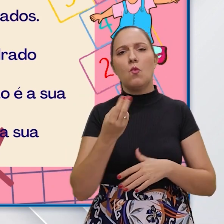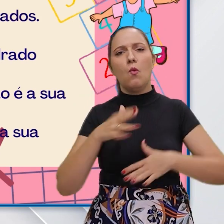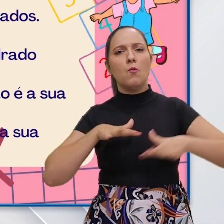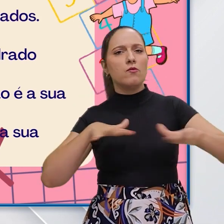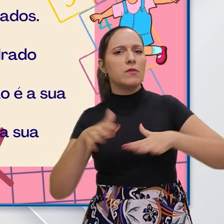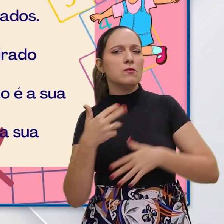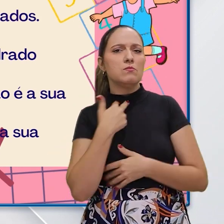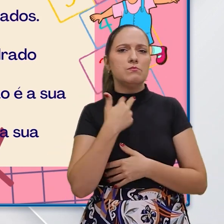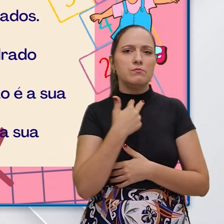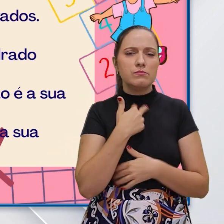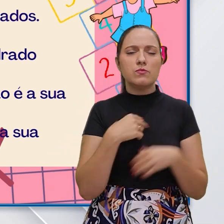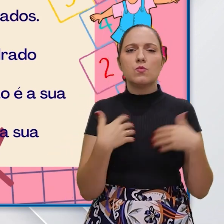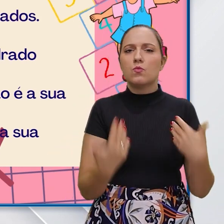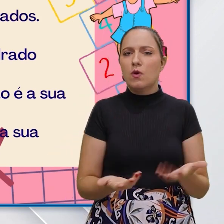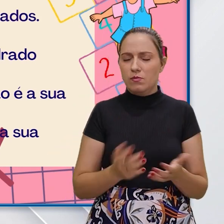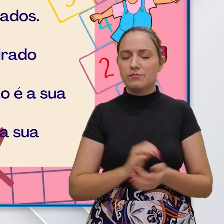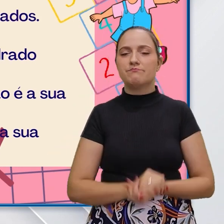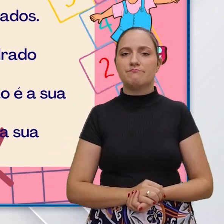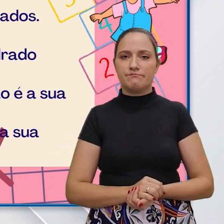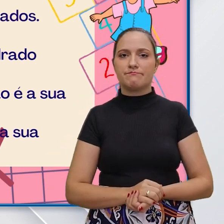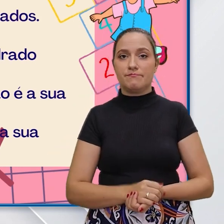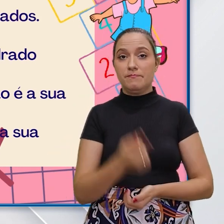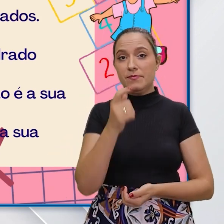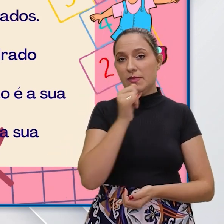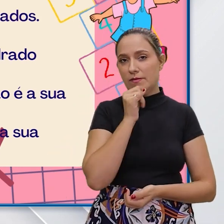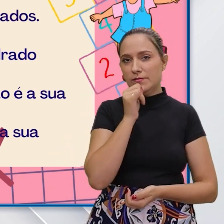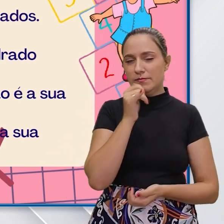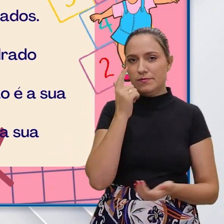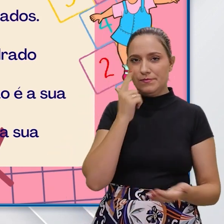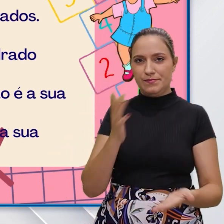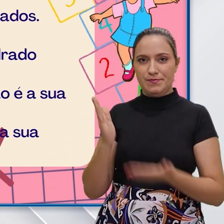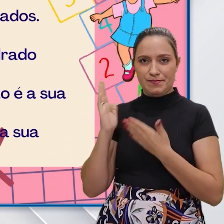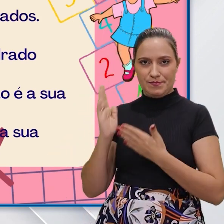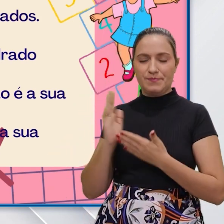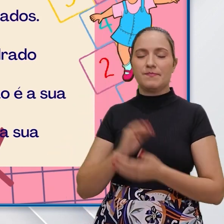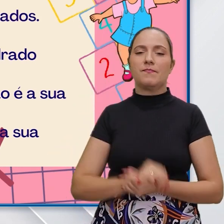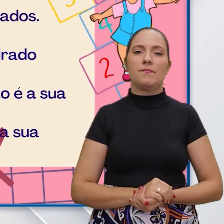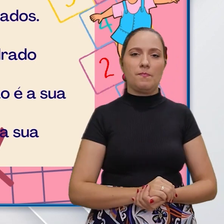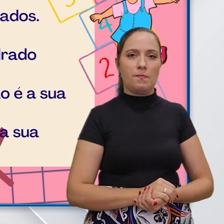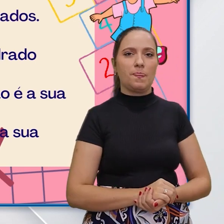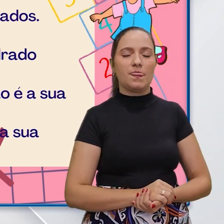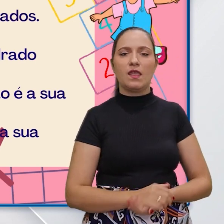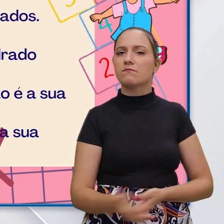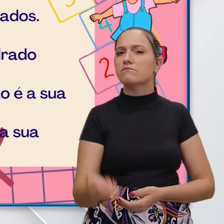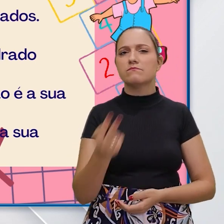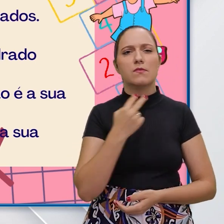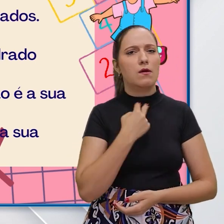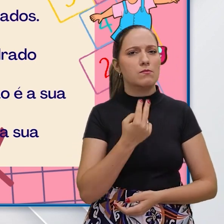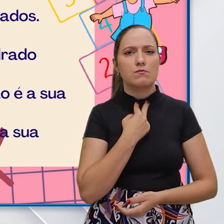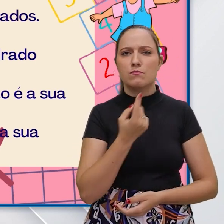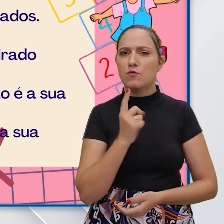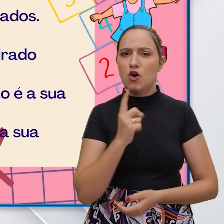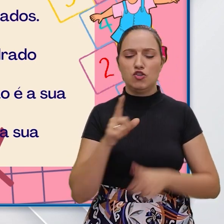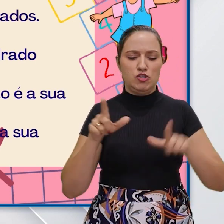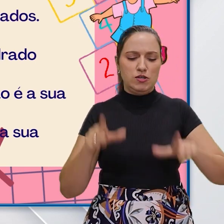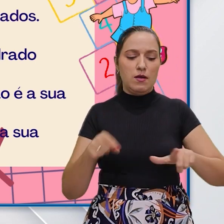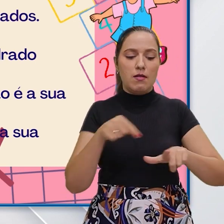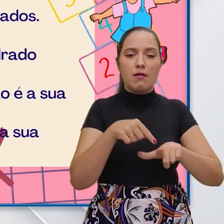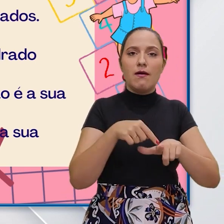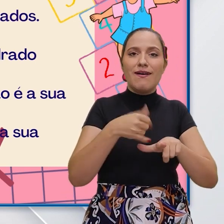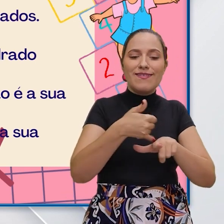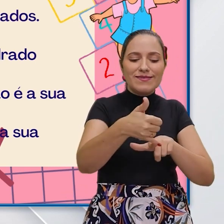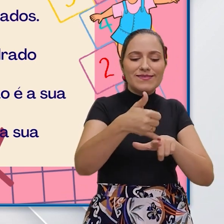movimentos não permitidos. Veja os exemplos. Não é permitido pisar